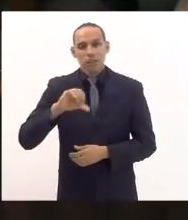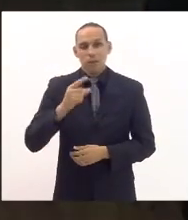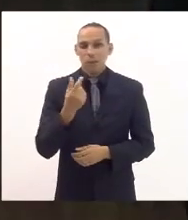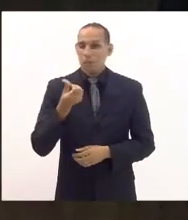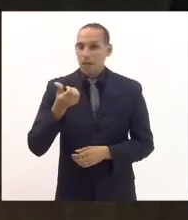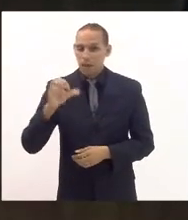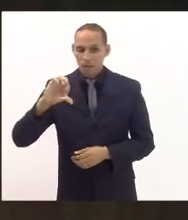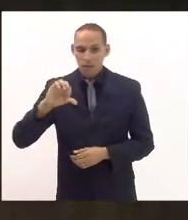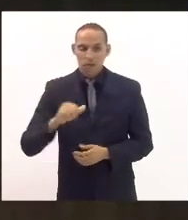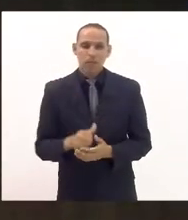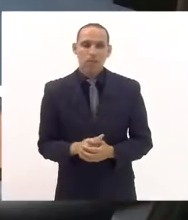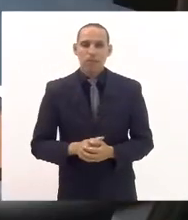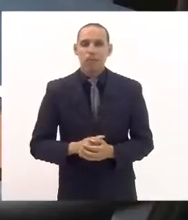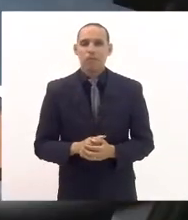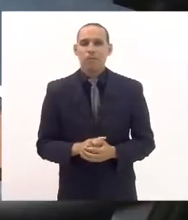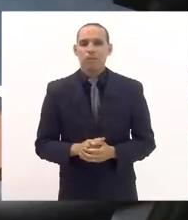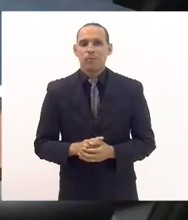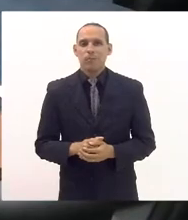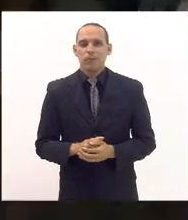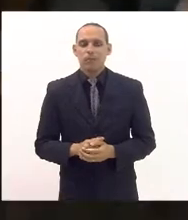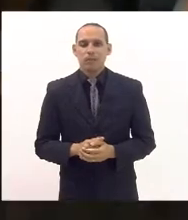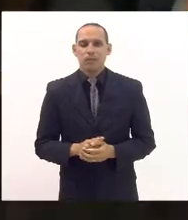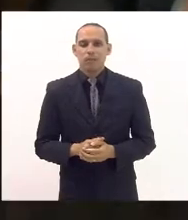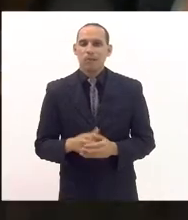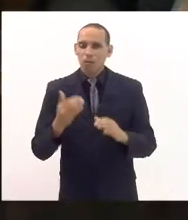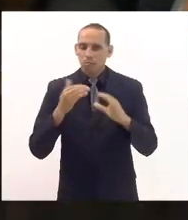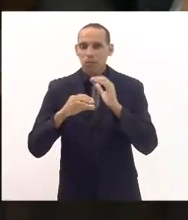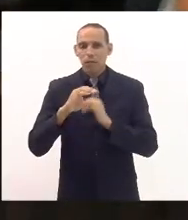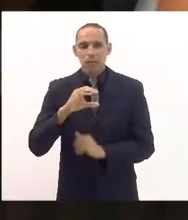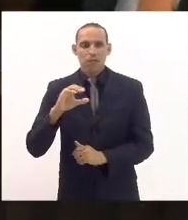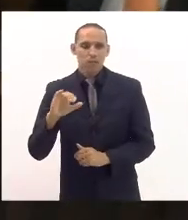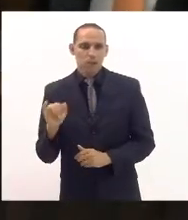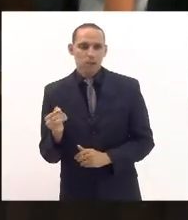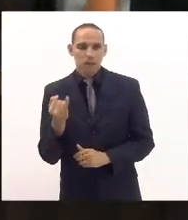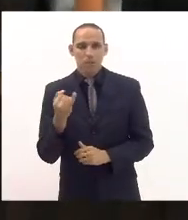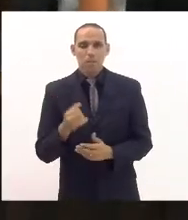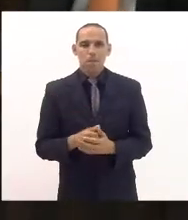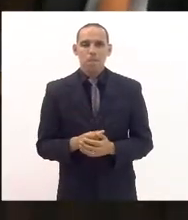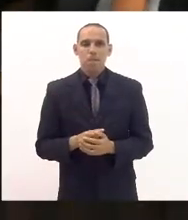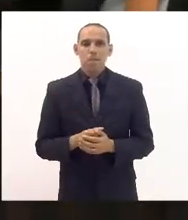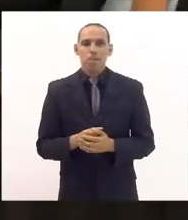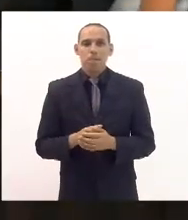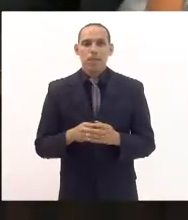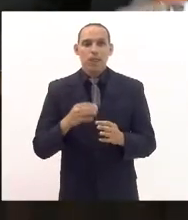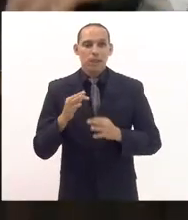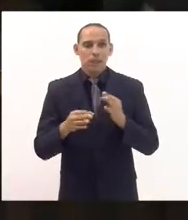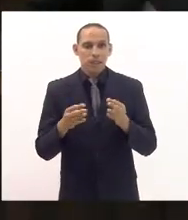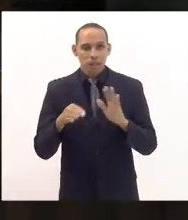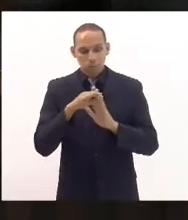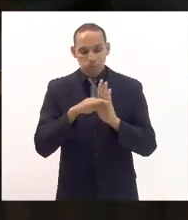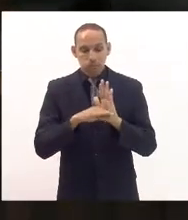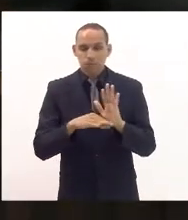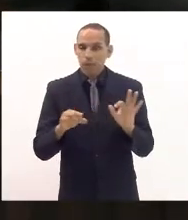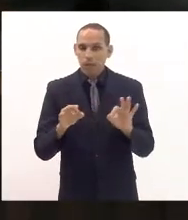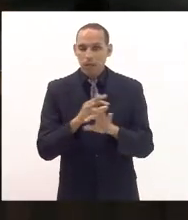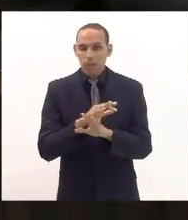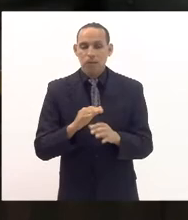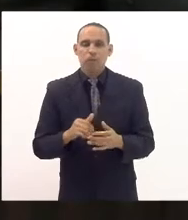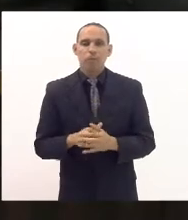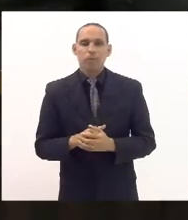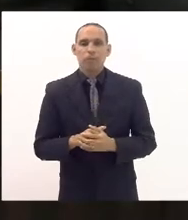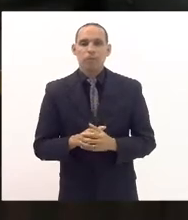em 1698 a comissão de concessão Justiça nada mais a tratar na ordem do dia mesmo está